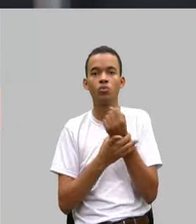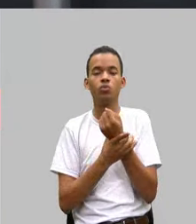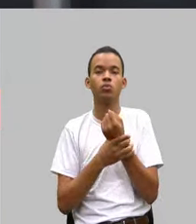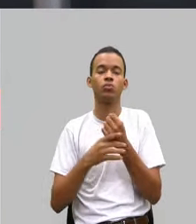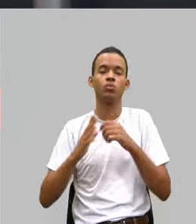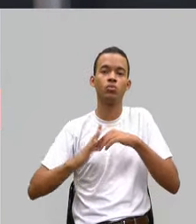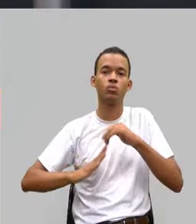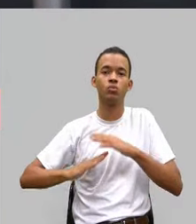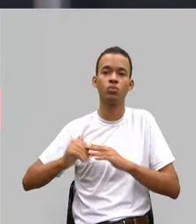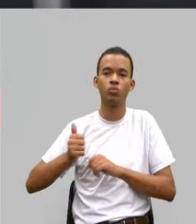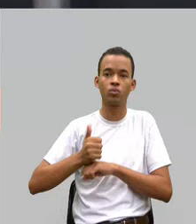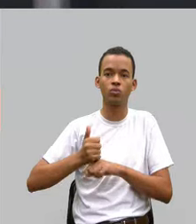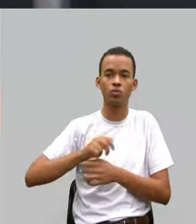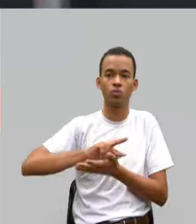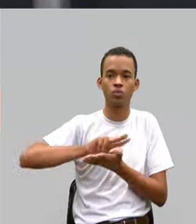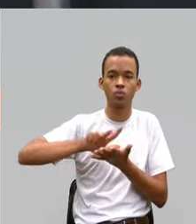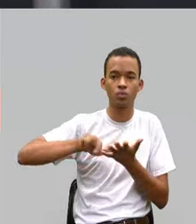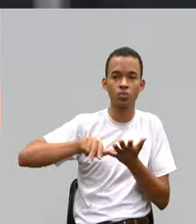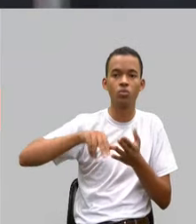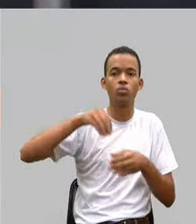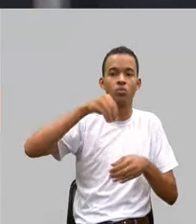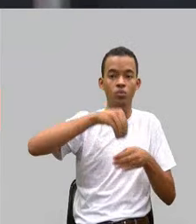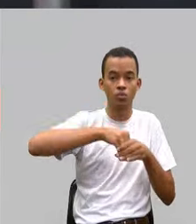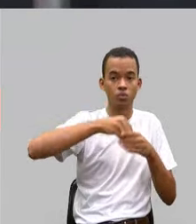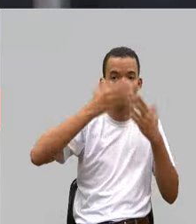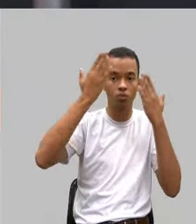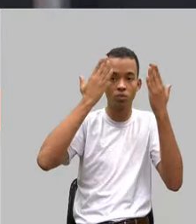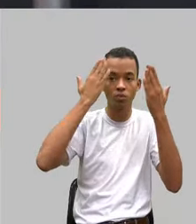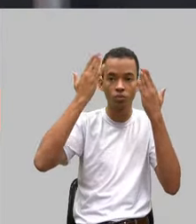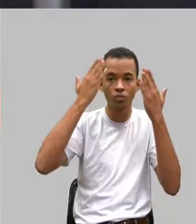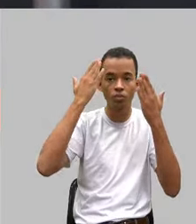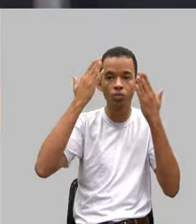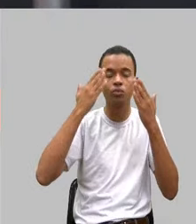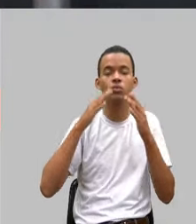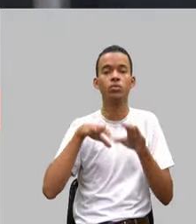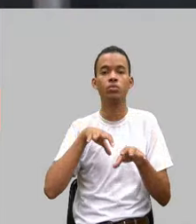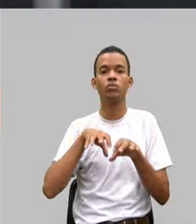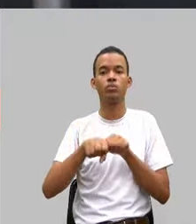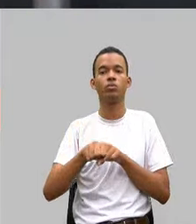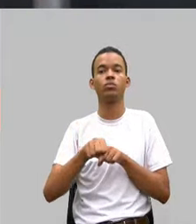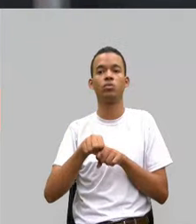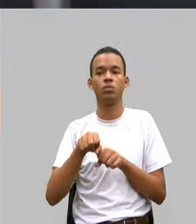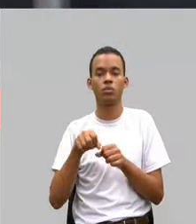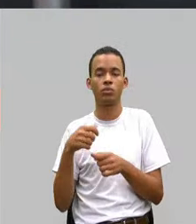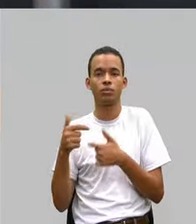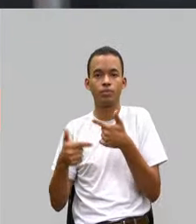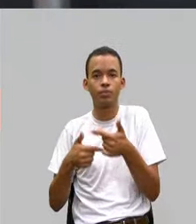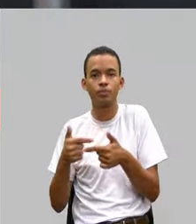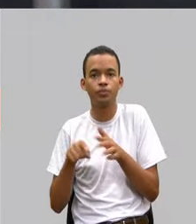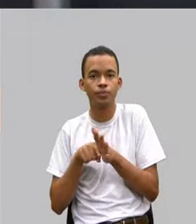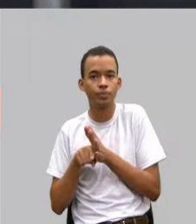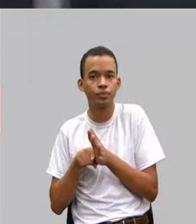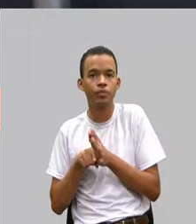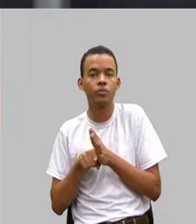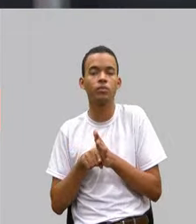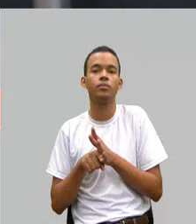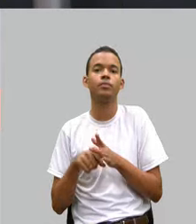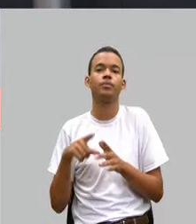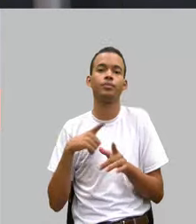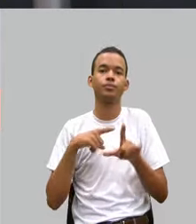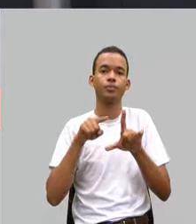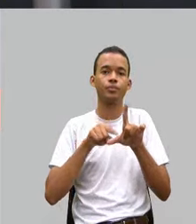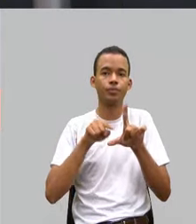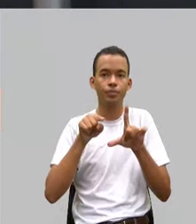contem com profissionais de Psicologia qualificados para esse trabalho na associação em que trabalho temos estatísticas que